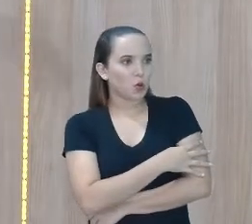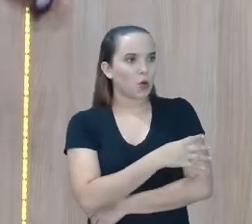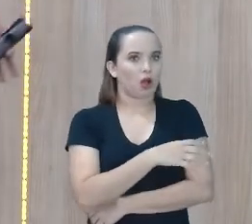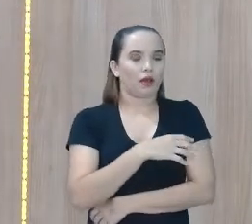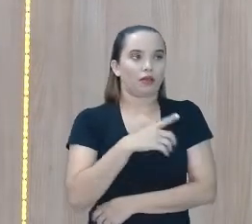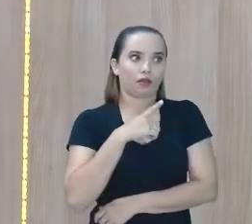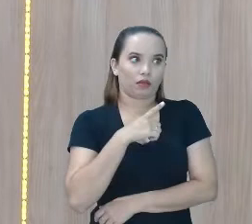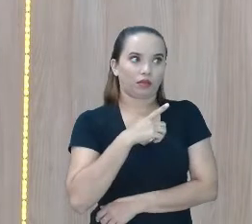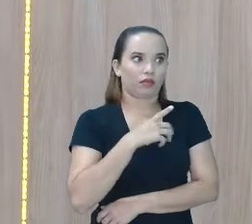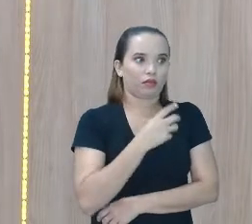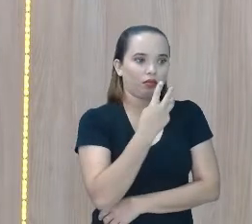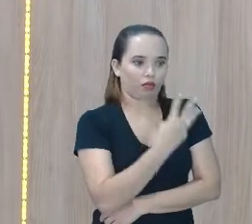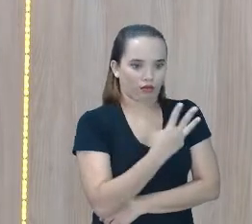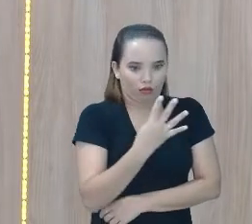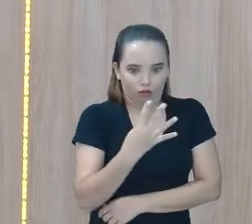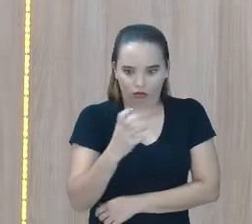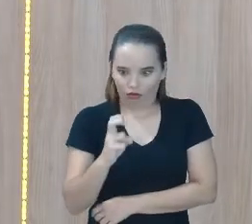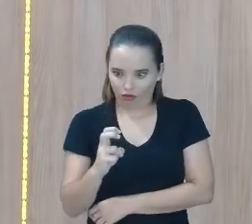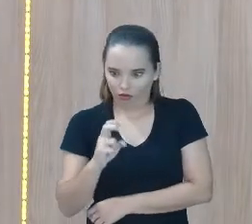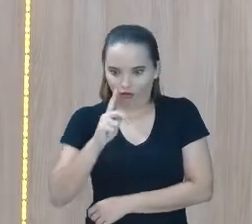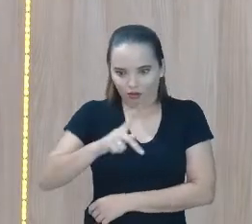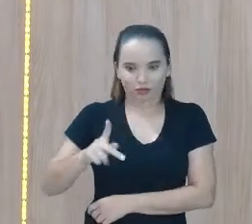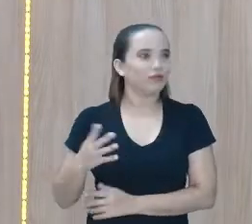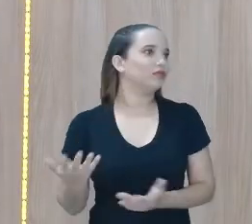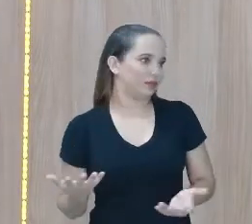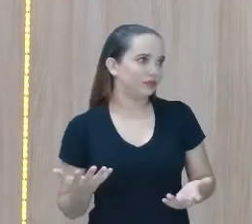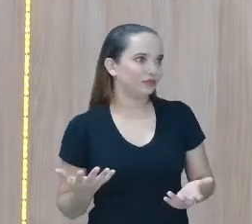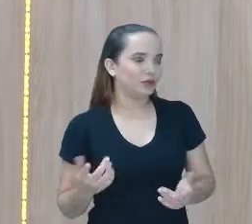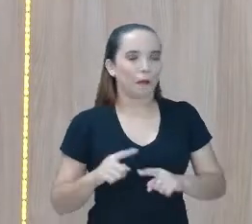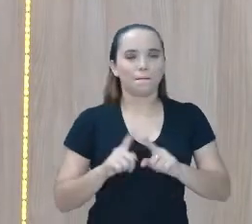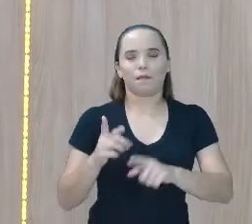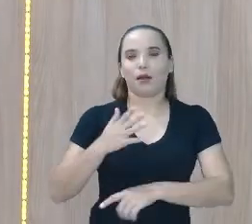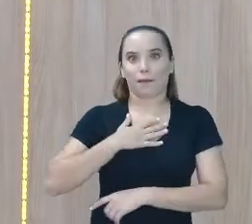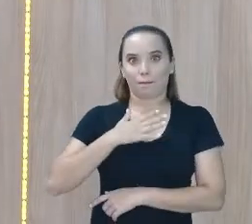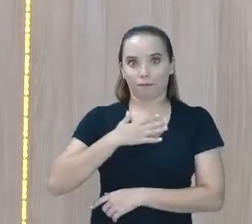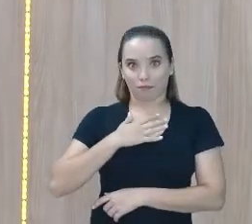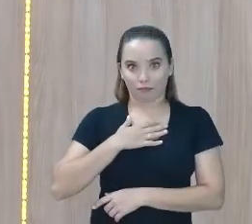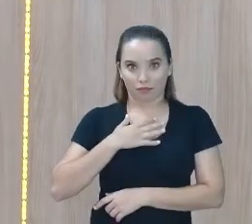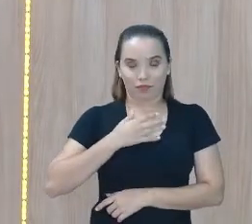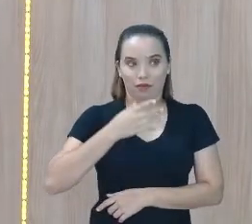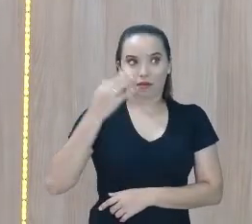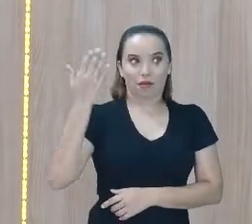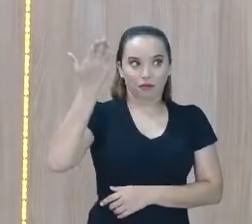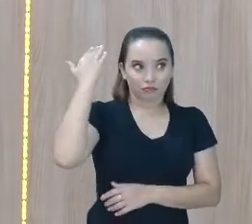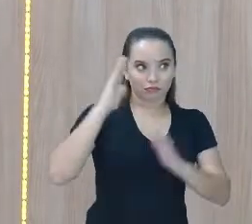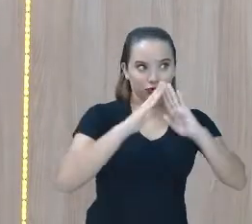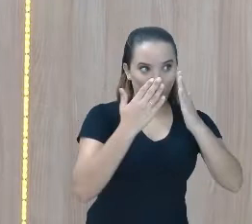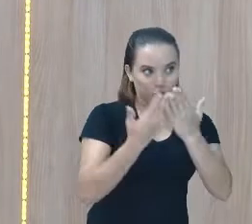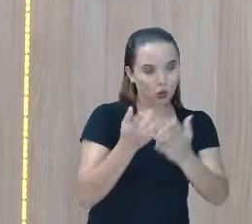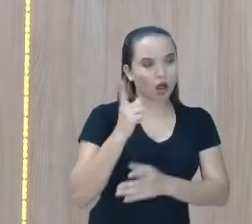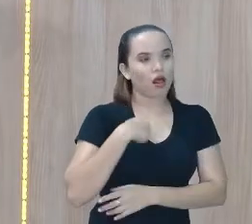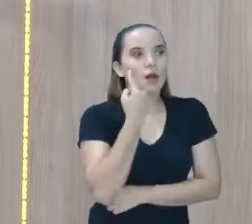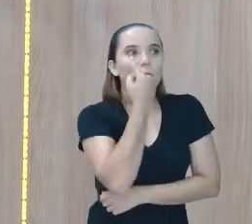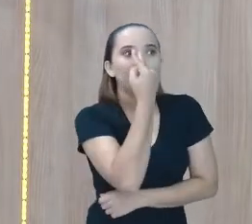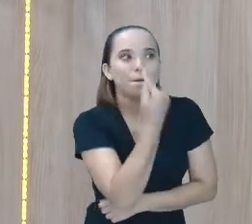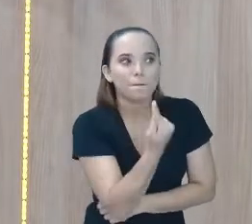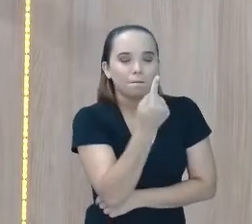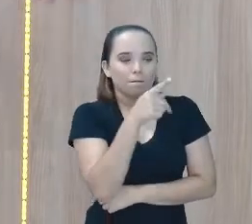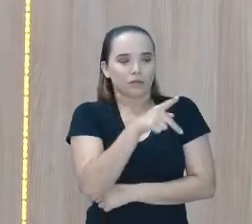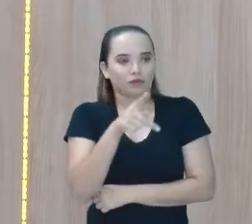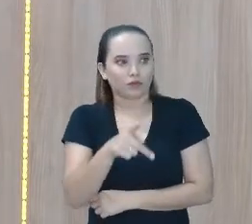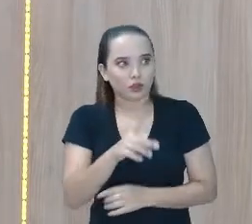4, 5 professores. Mas na minha época era uma professora só para todas as